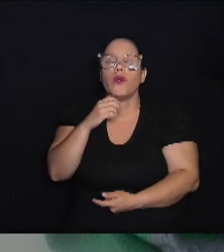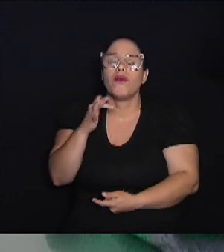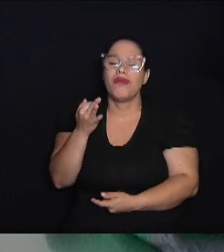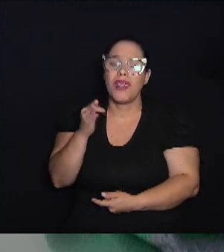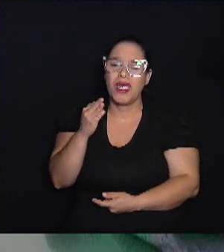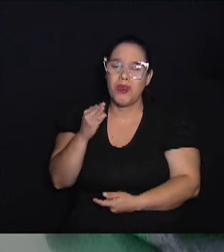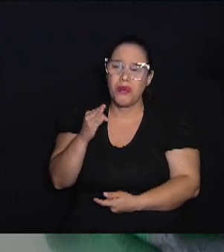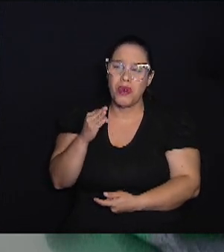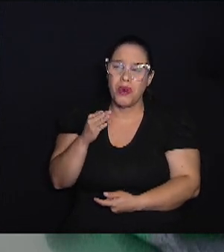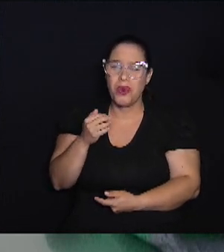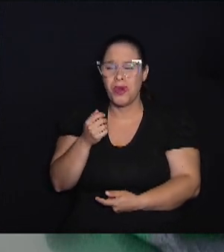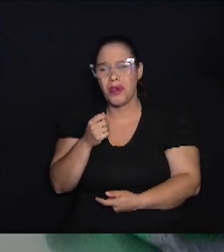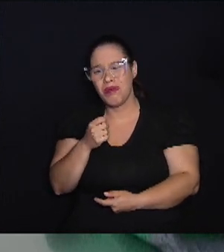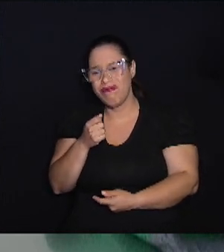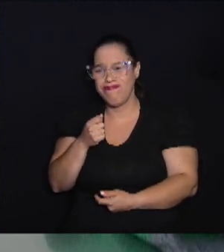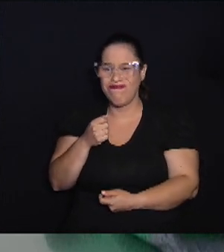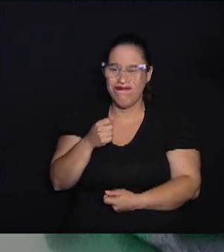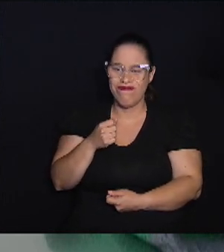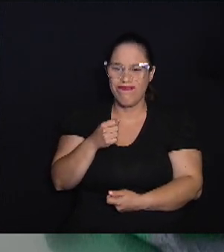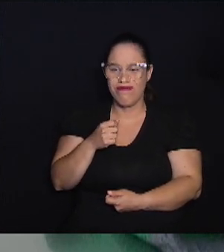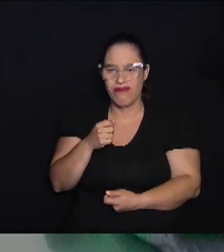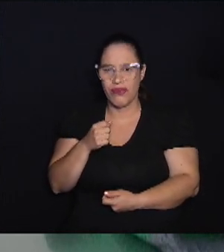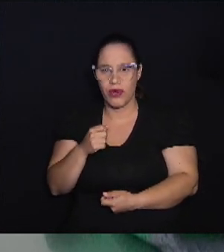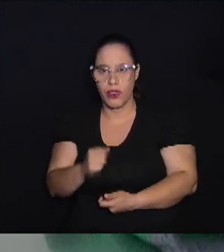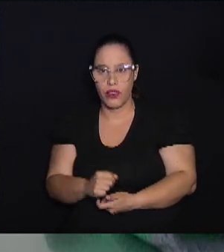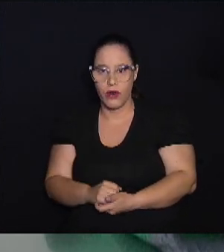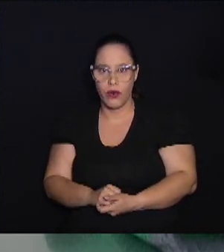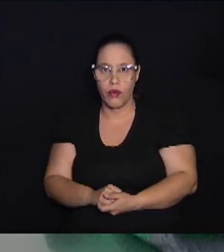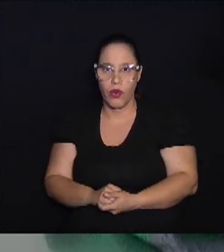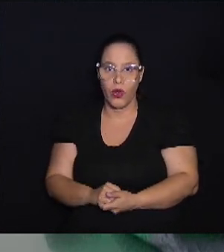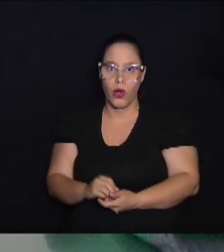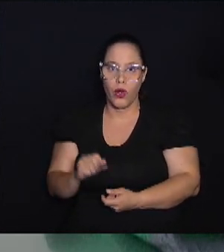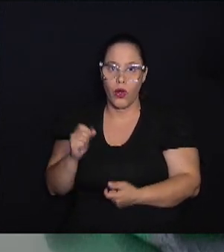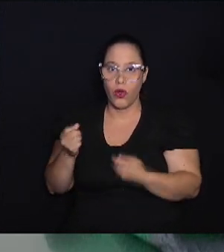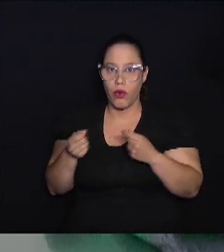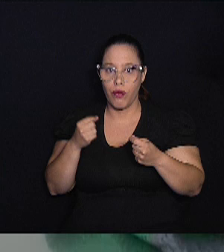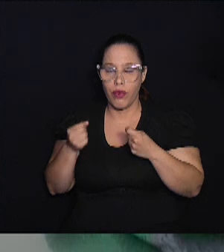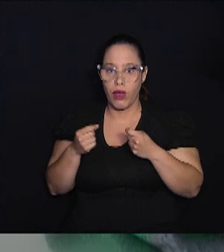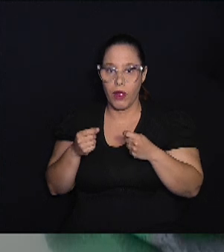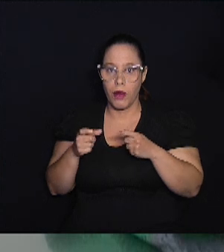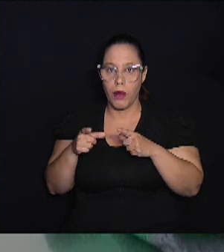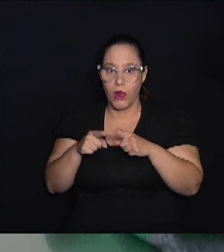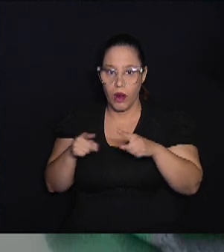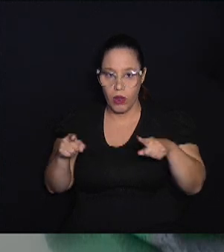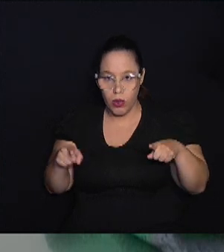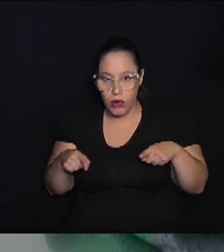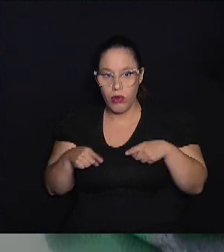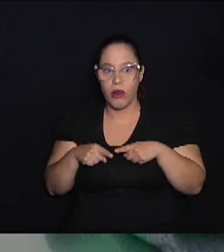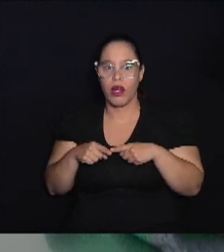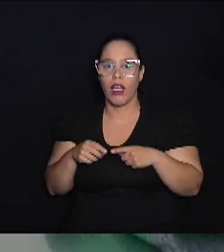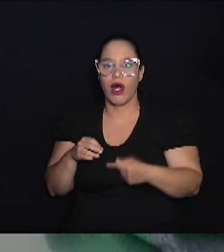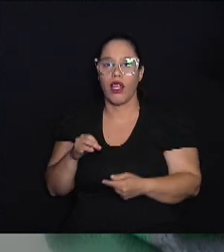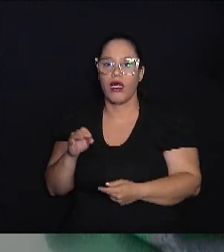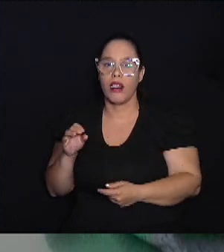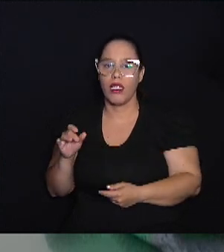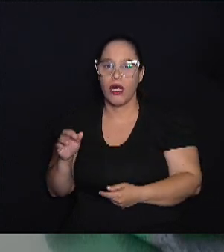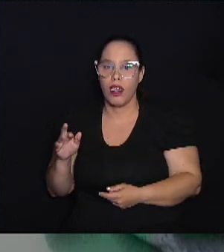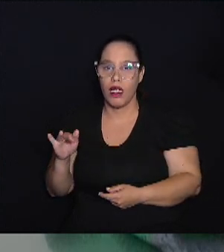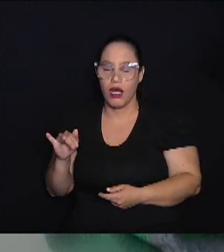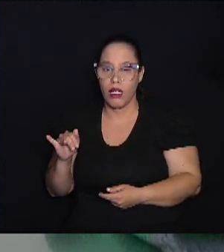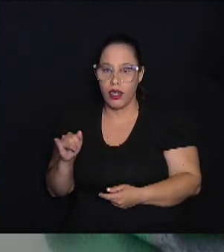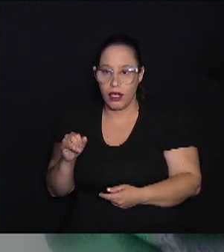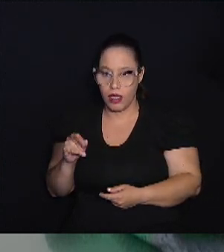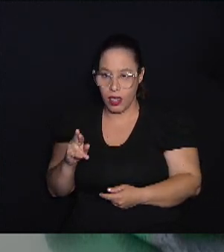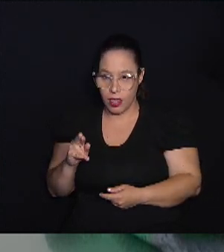de incômodo. Então, uma das medidas que eu faço com o Bob é tentar manter os lugares realmente mais aquecidos, então eu espalho cobertas